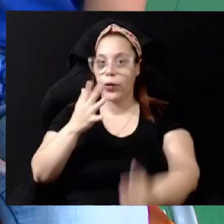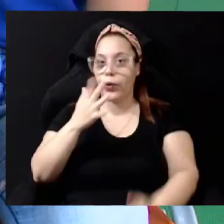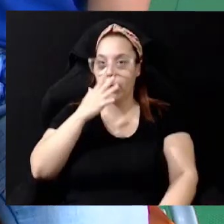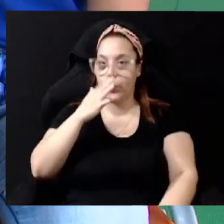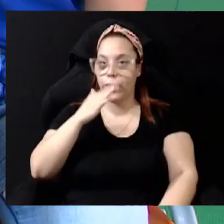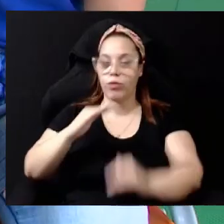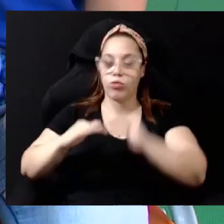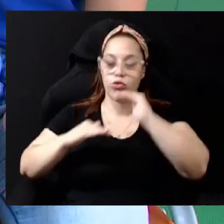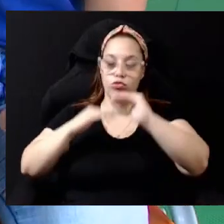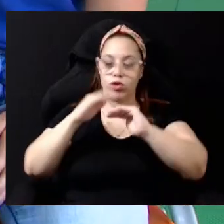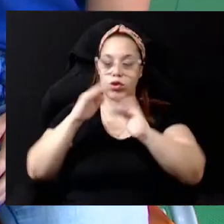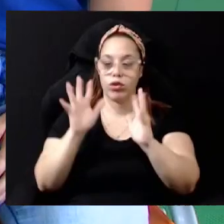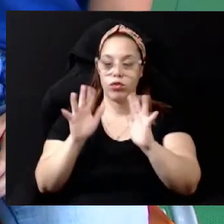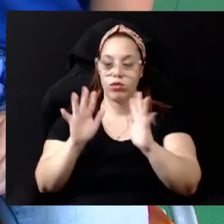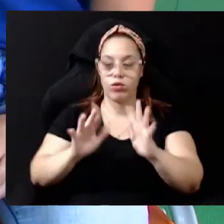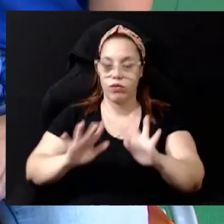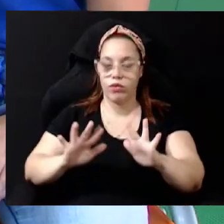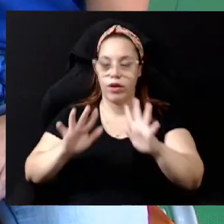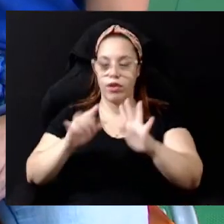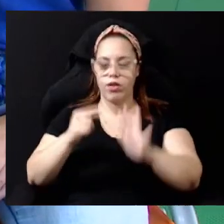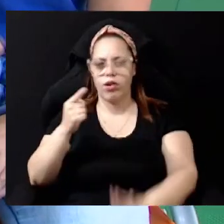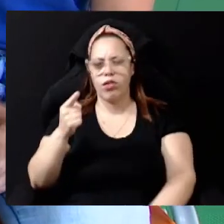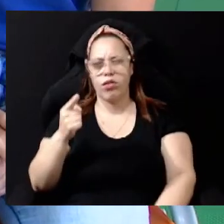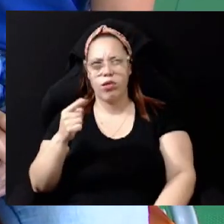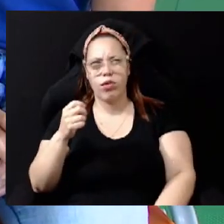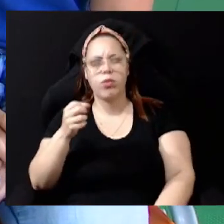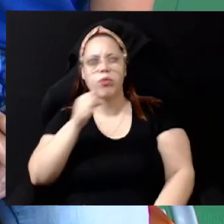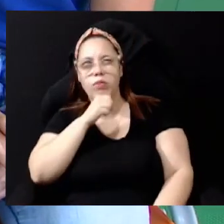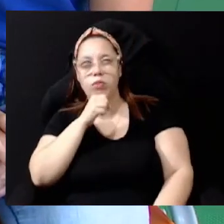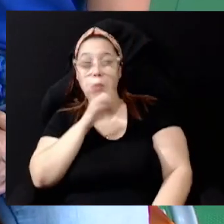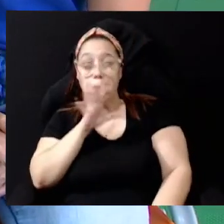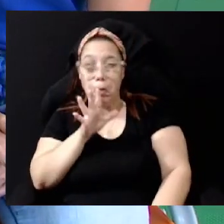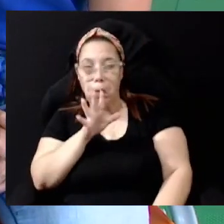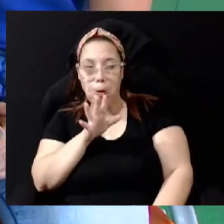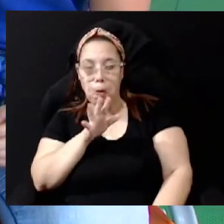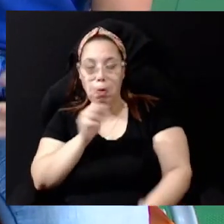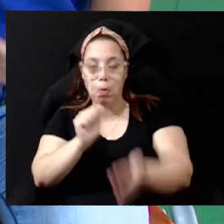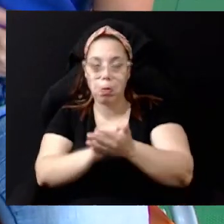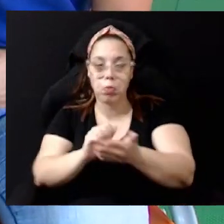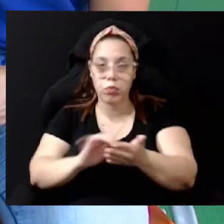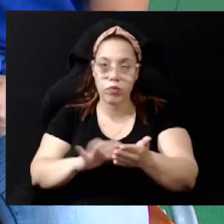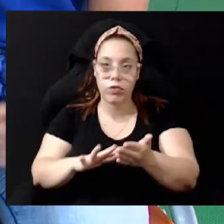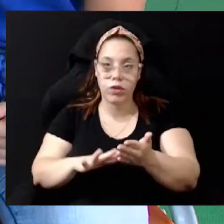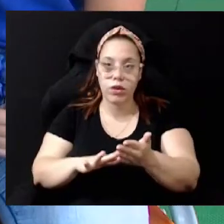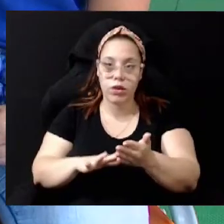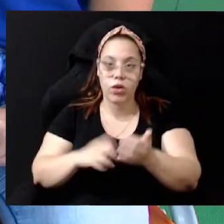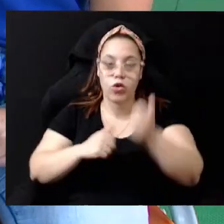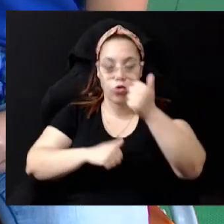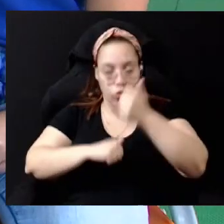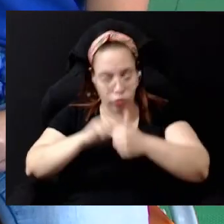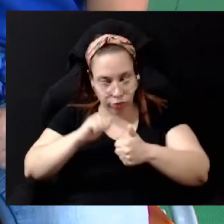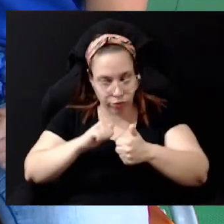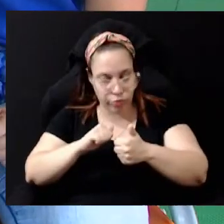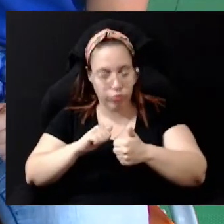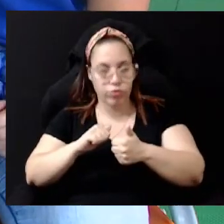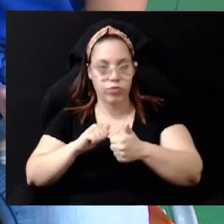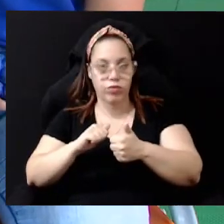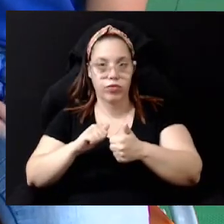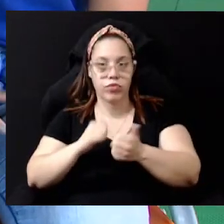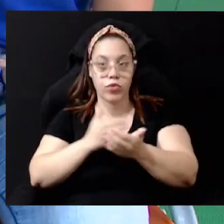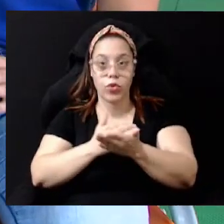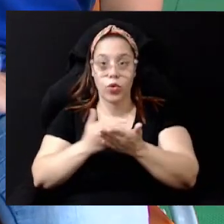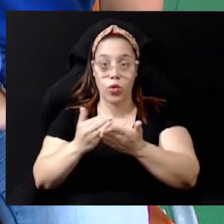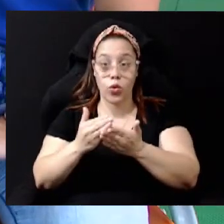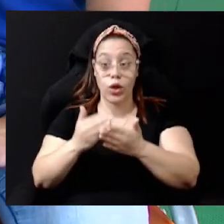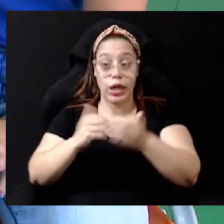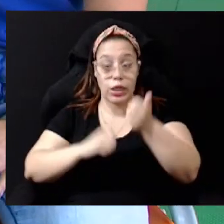muito desenvolvimento motor, até mesmo lá para os mais velhos, atividades que a gente já começa o desportivo, que nós chamamos